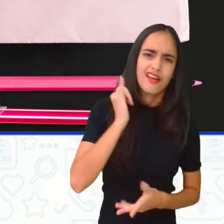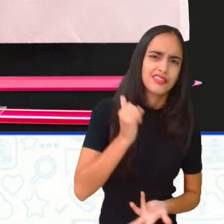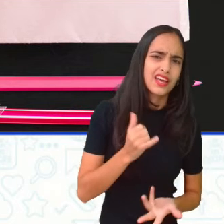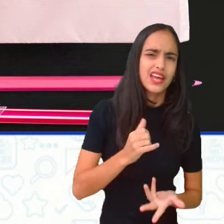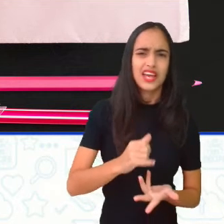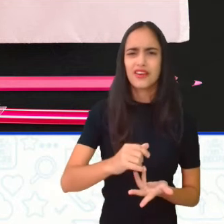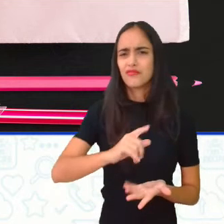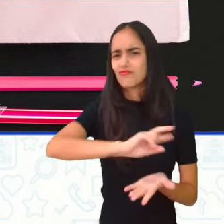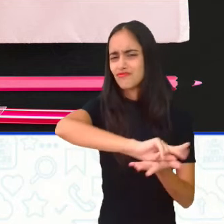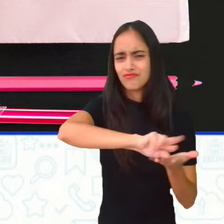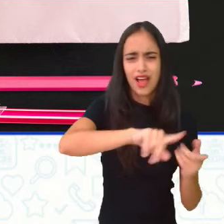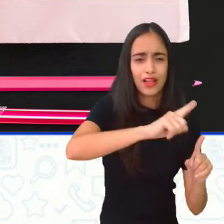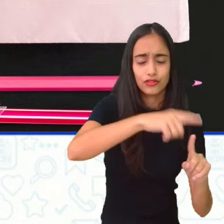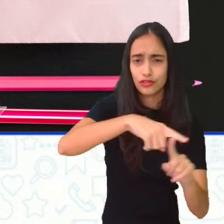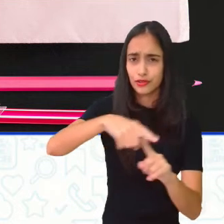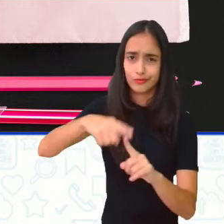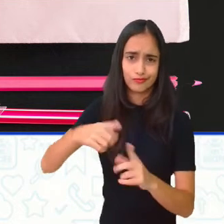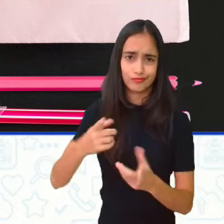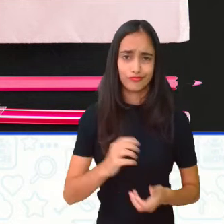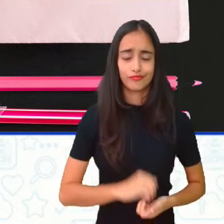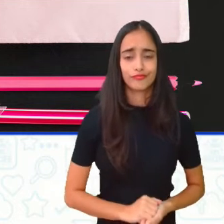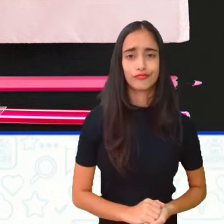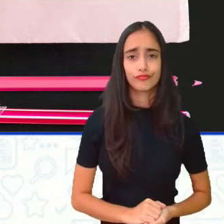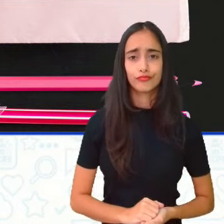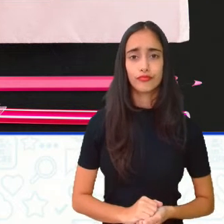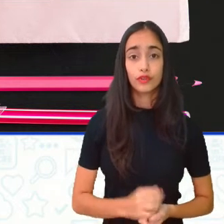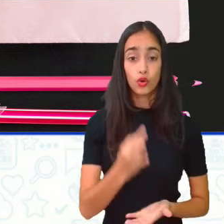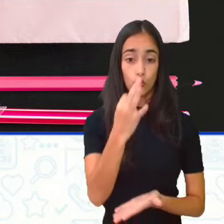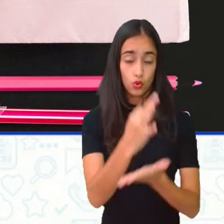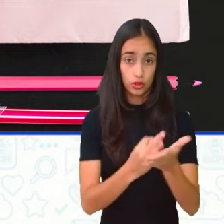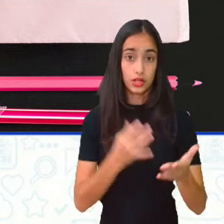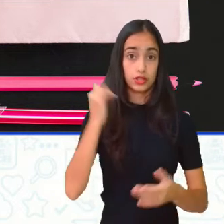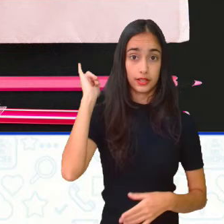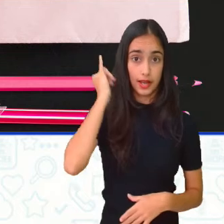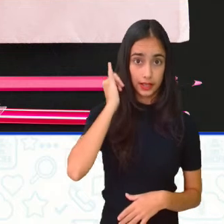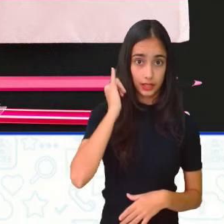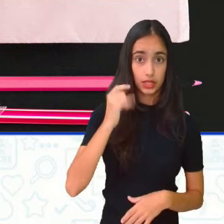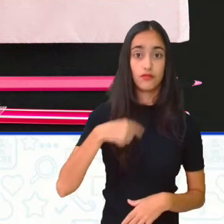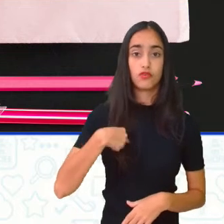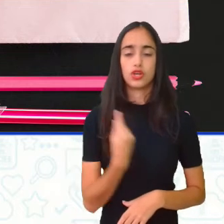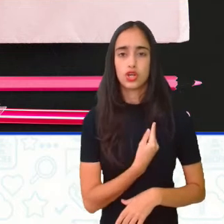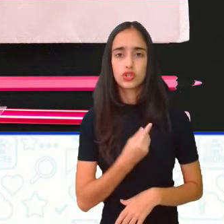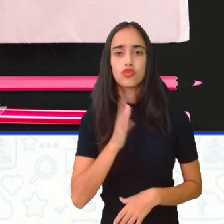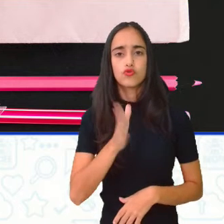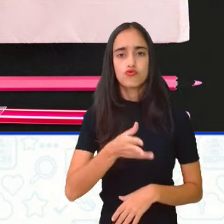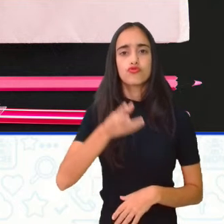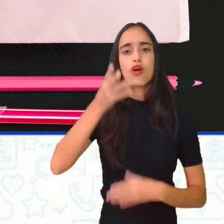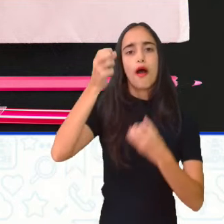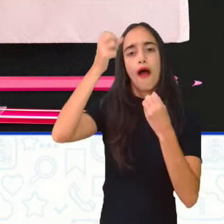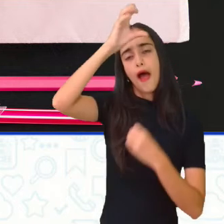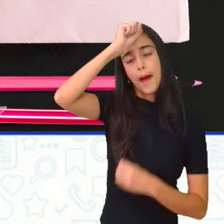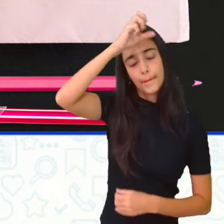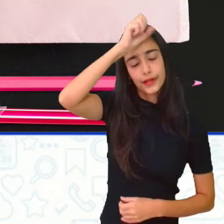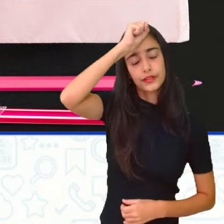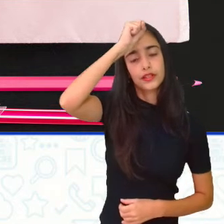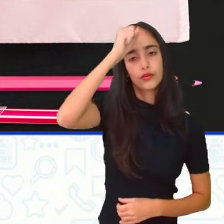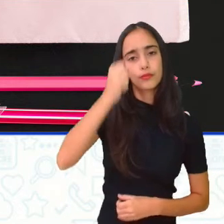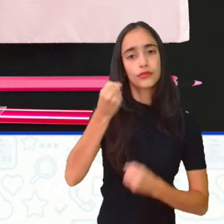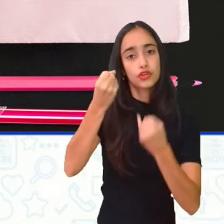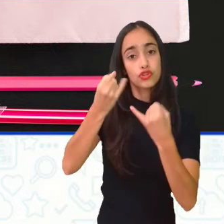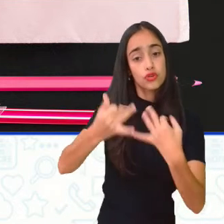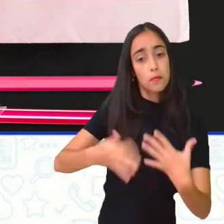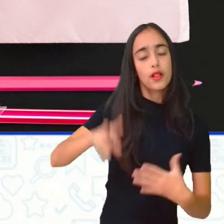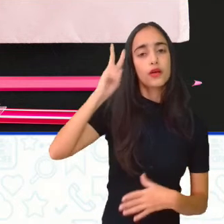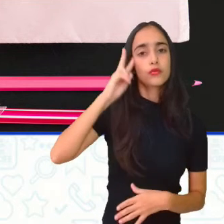ser dissertativo, argumentativo. O texto narrativo, que é o que foi que a gente viu mais debruçadamente aqui, conta uma história